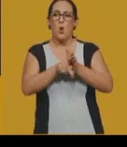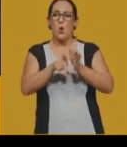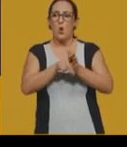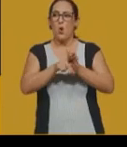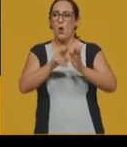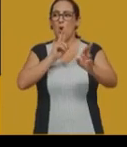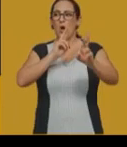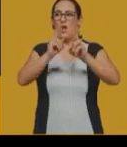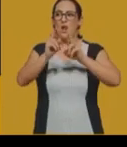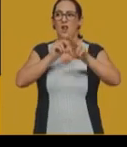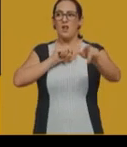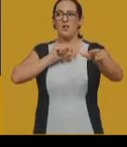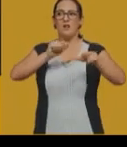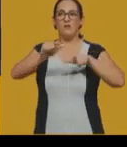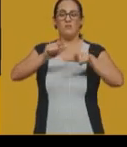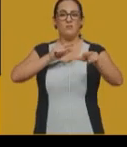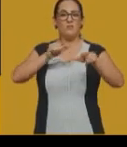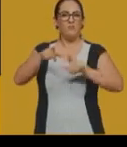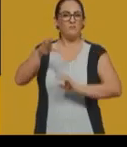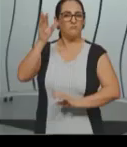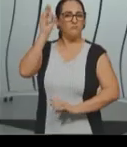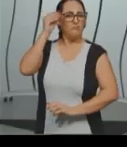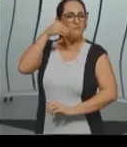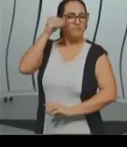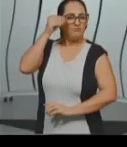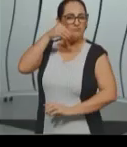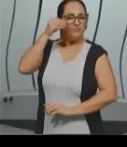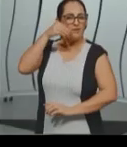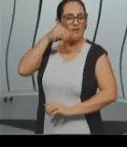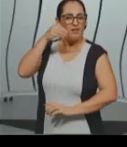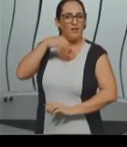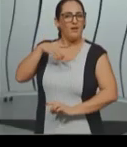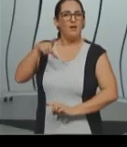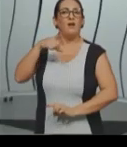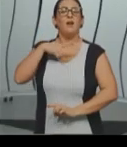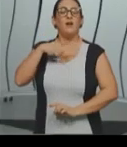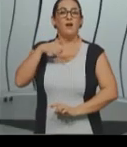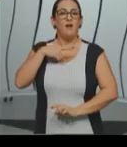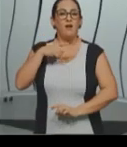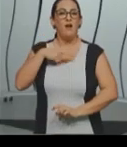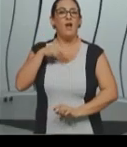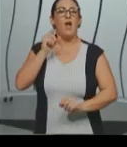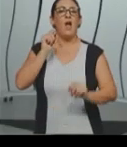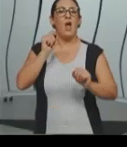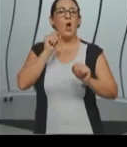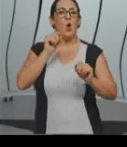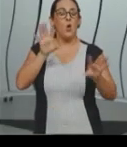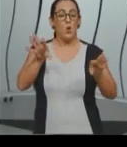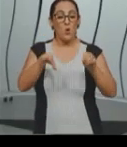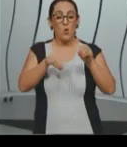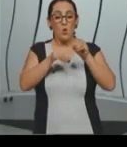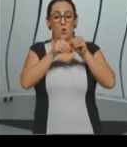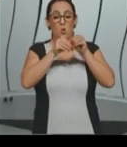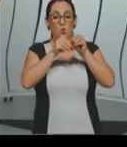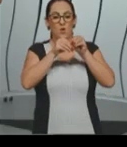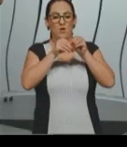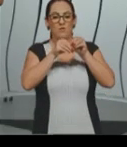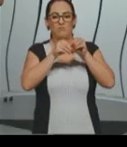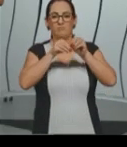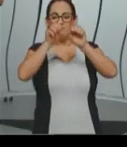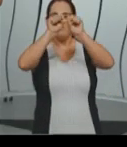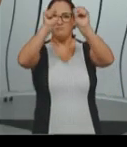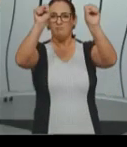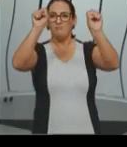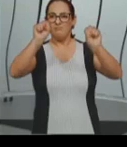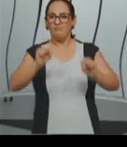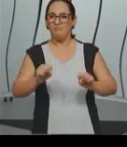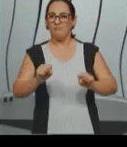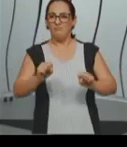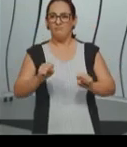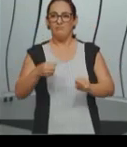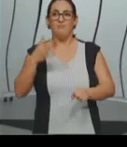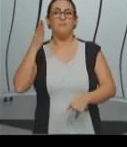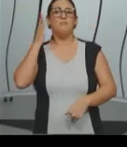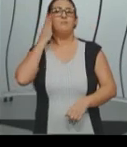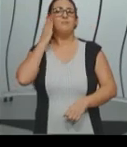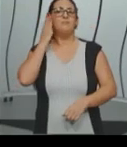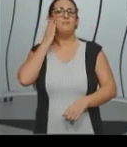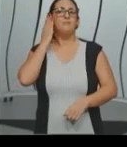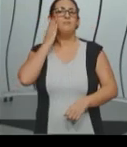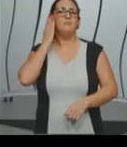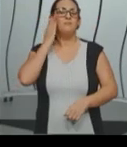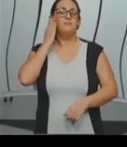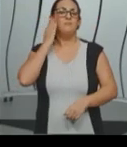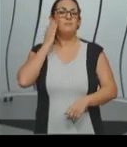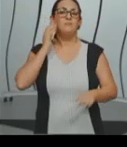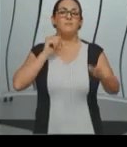Então, à medida em que há uma maior consolidação desse sistema, né? A gente entende que